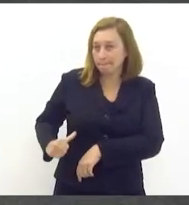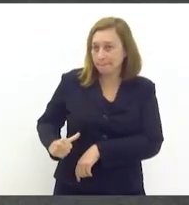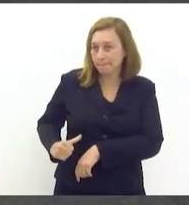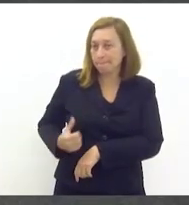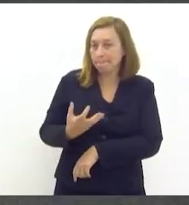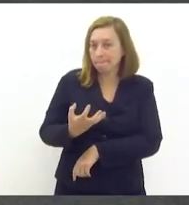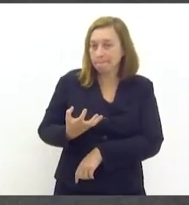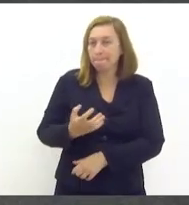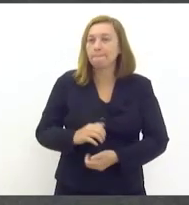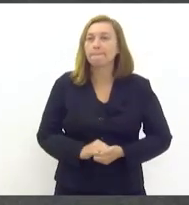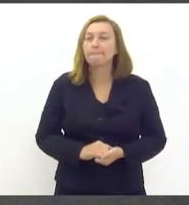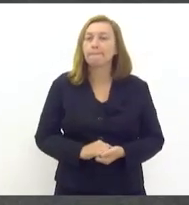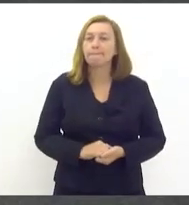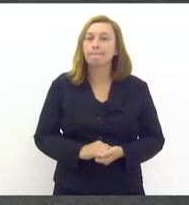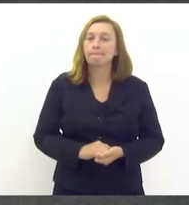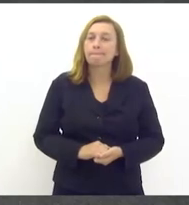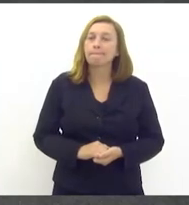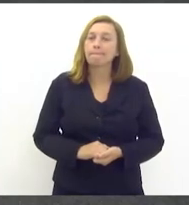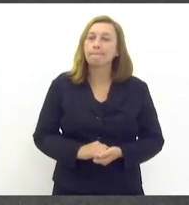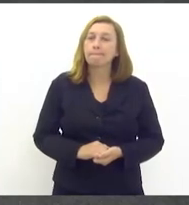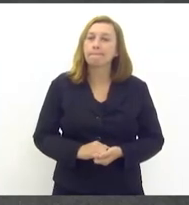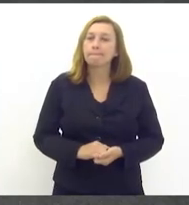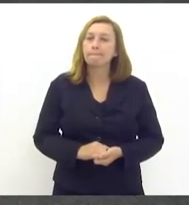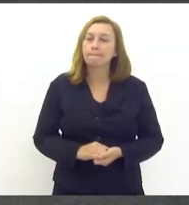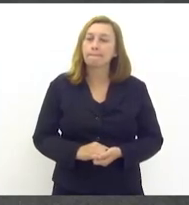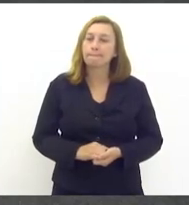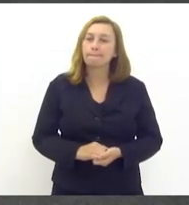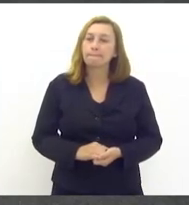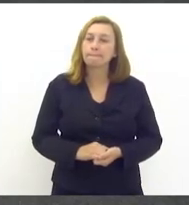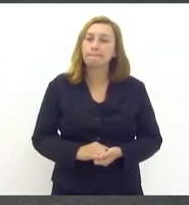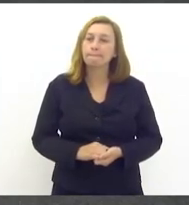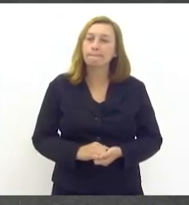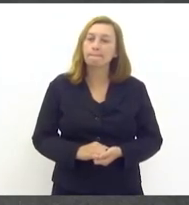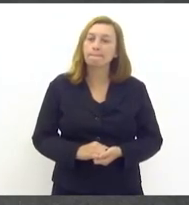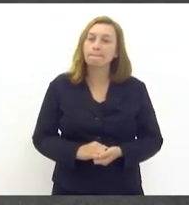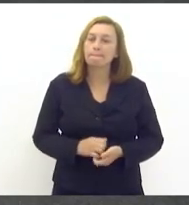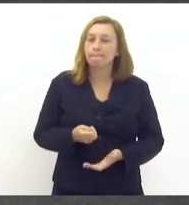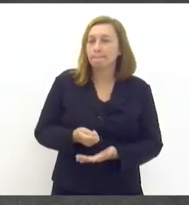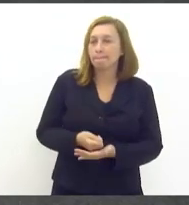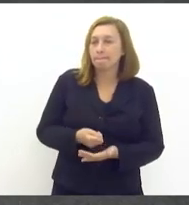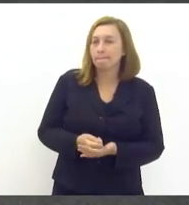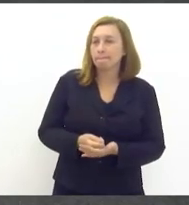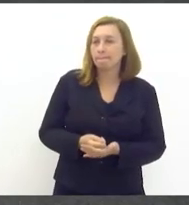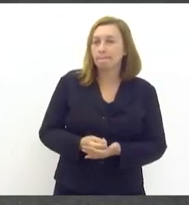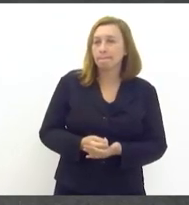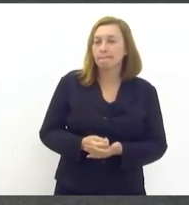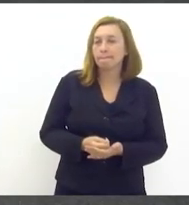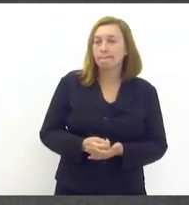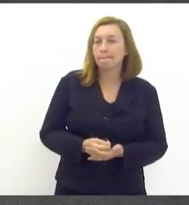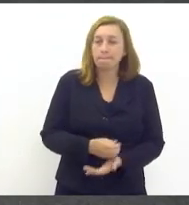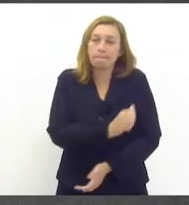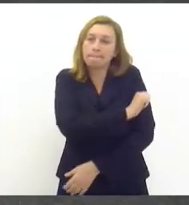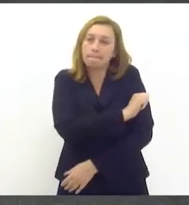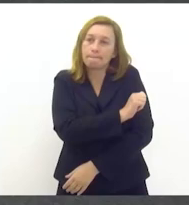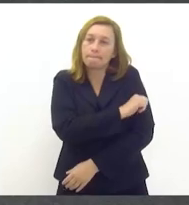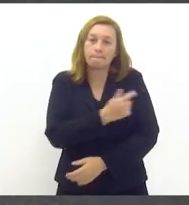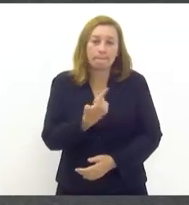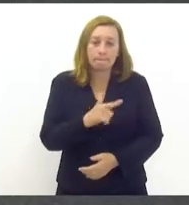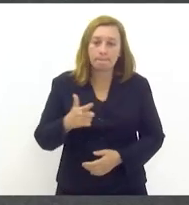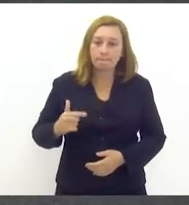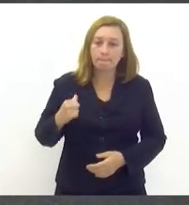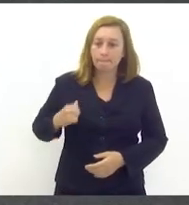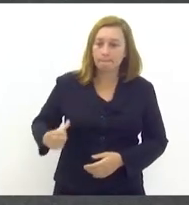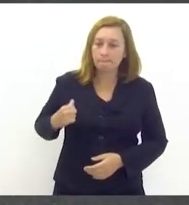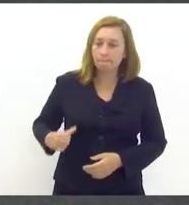carregar exclusivamente em cima dos cotistas se não tivessem uma bolsa não compraria um livro de